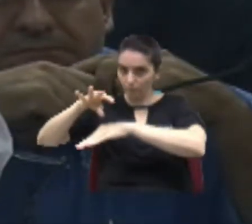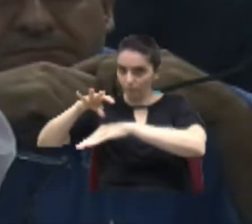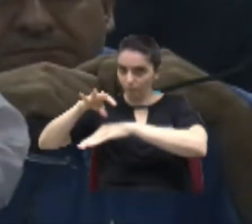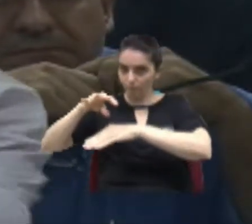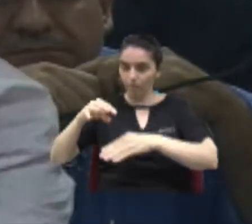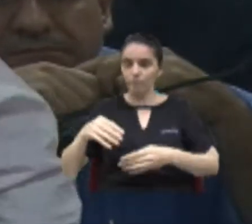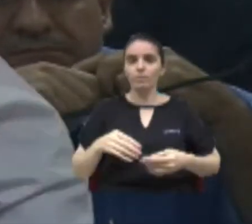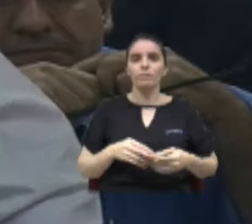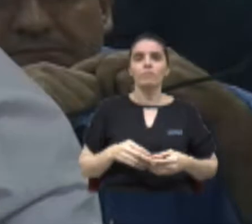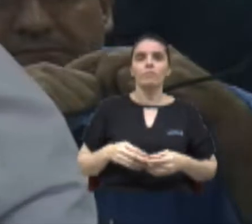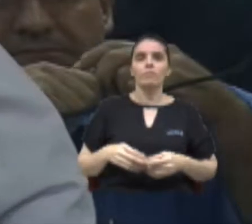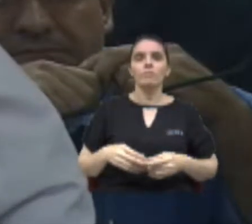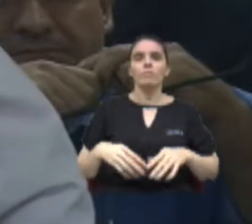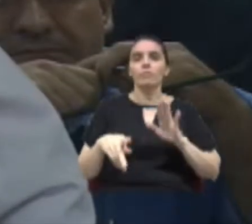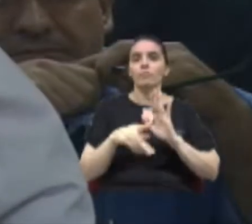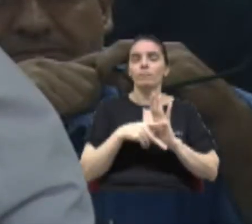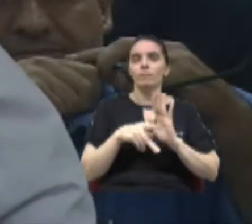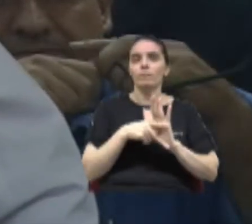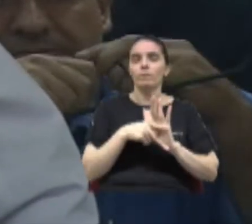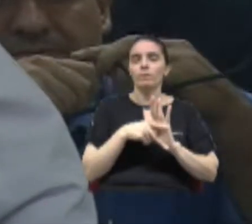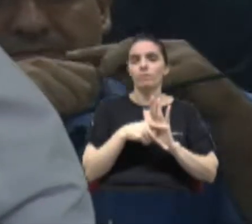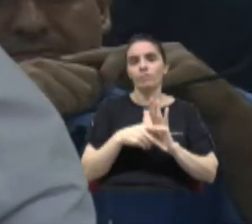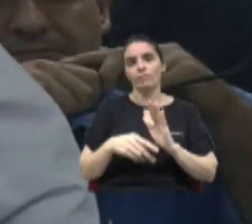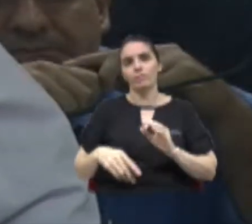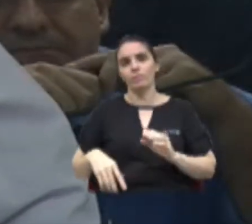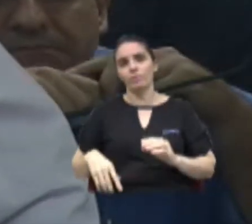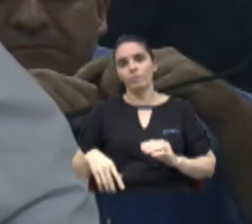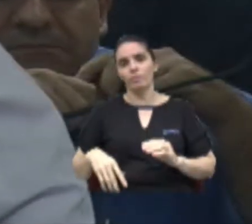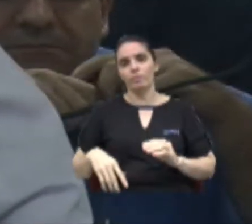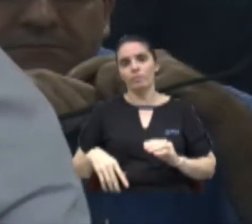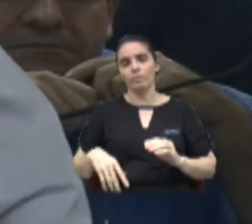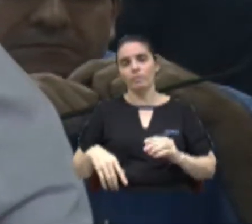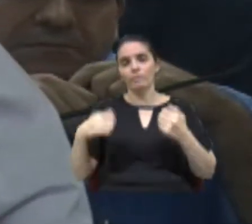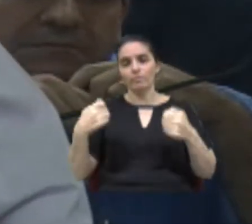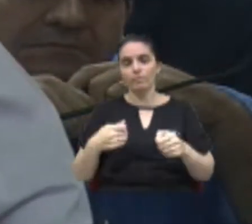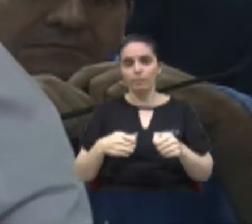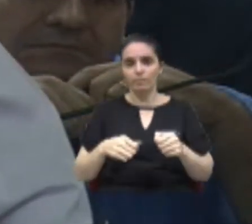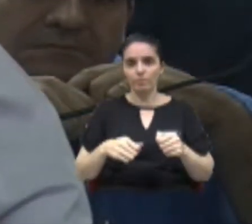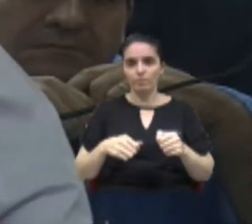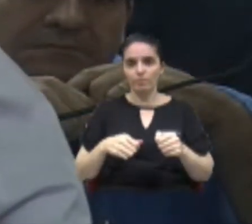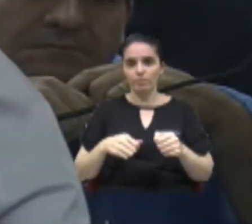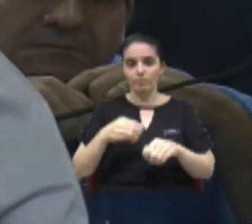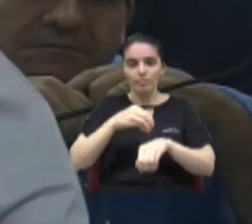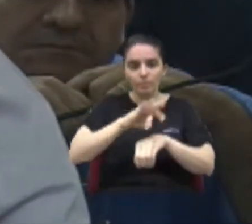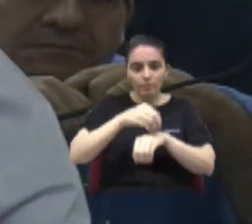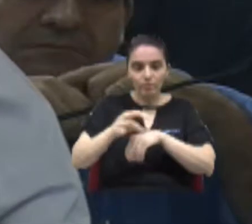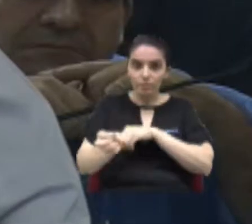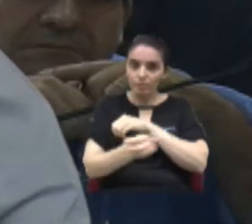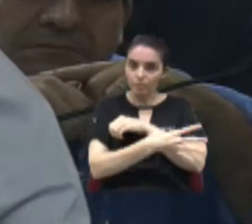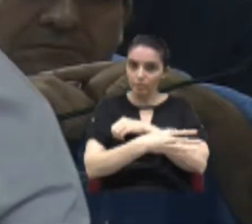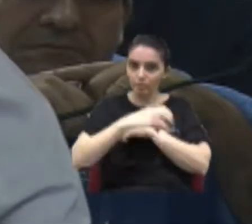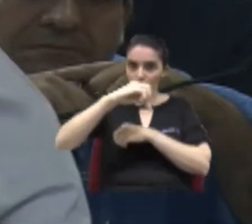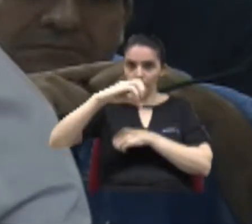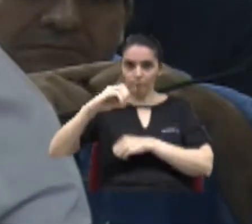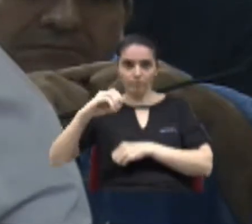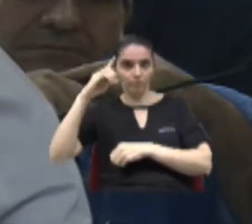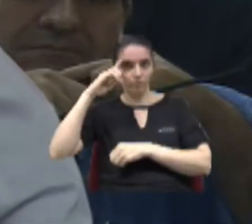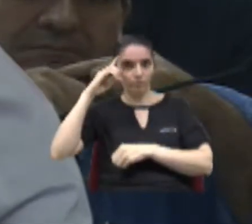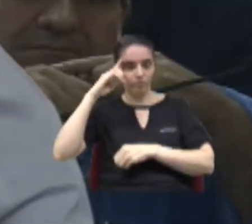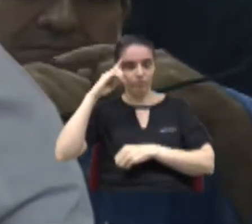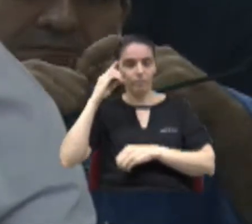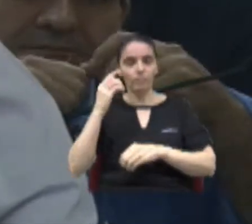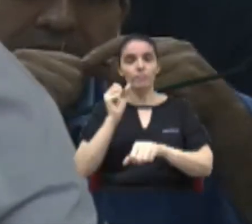que trata o CAPT deverão ser atualizadas em um período máximo de 90 dias. Serão divulgados na lista de espera